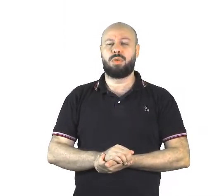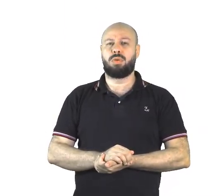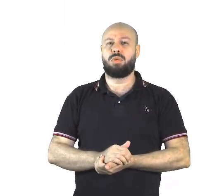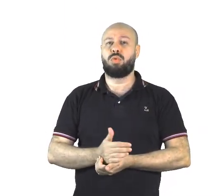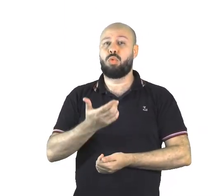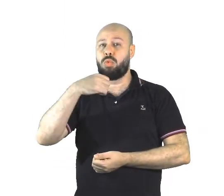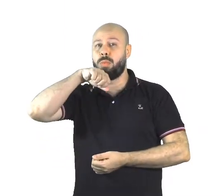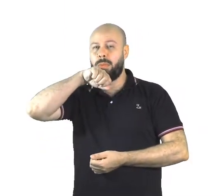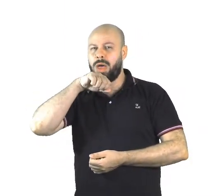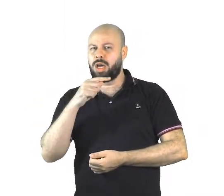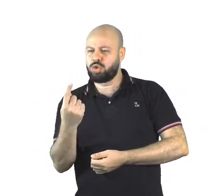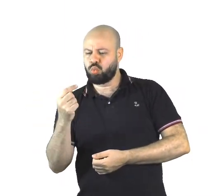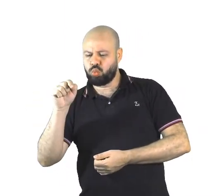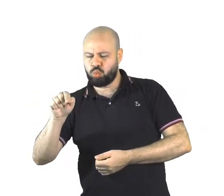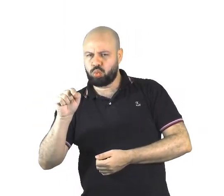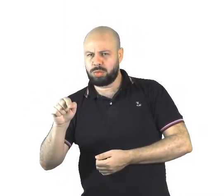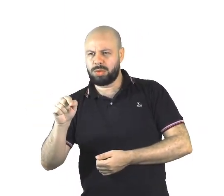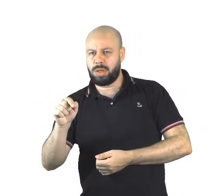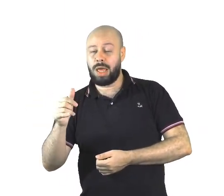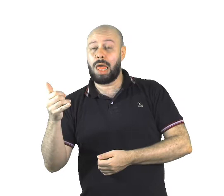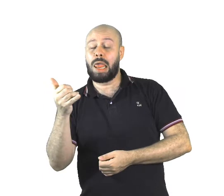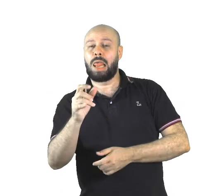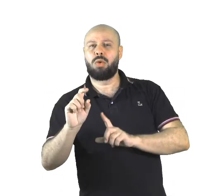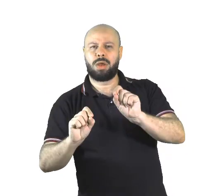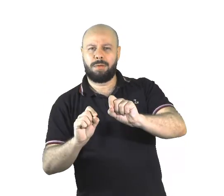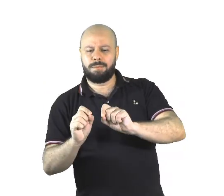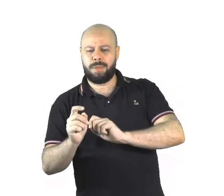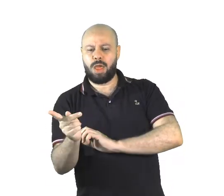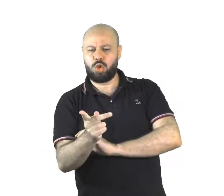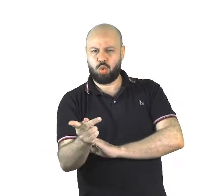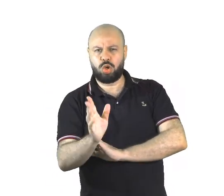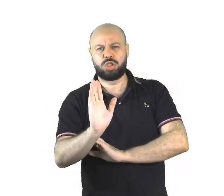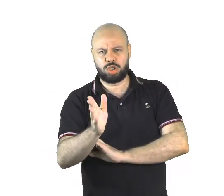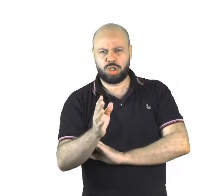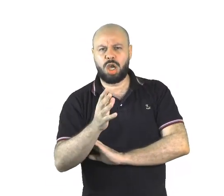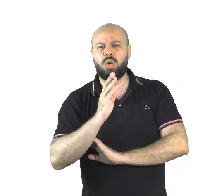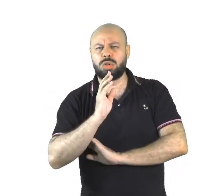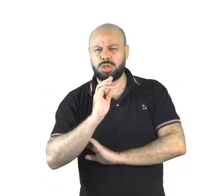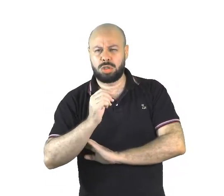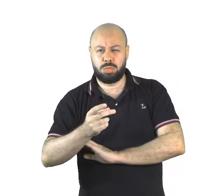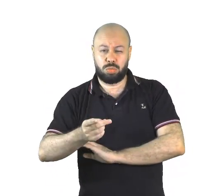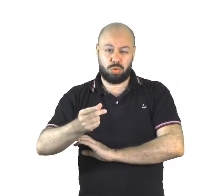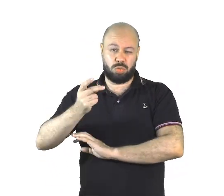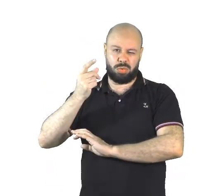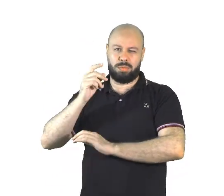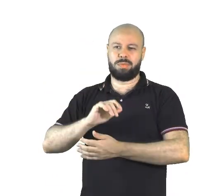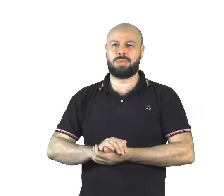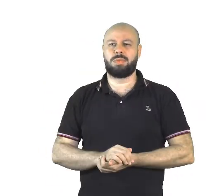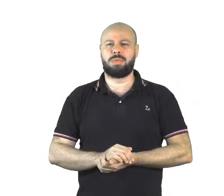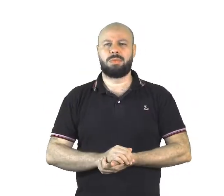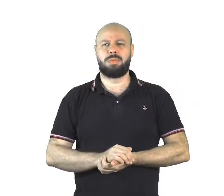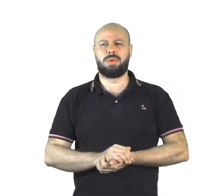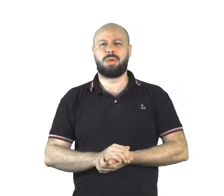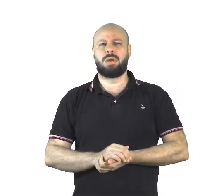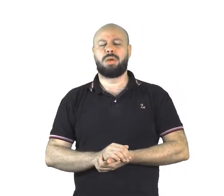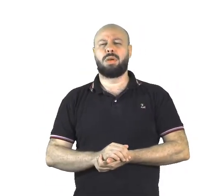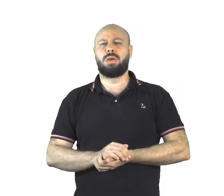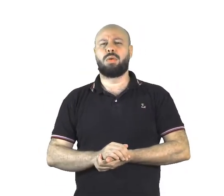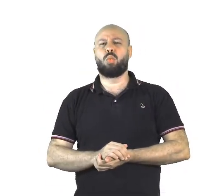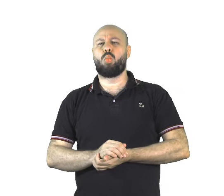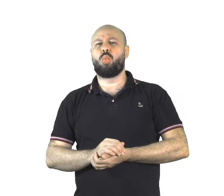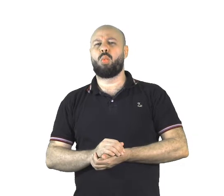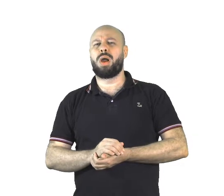crianças relata que elas se conhecem há algum tempo. O que ele relata sobre a amizade